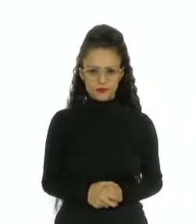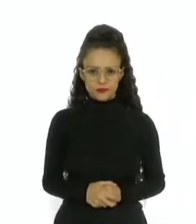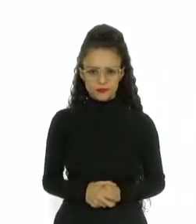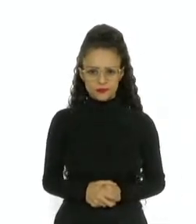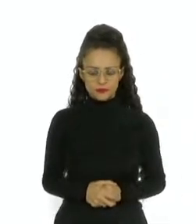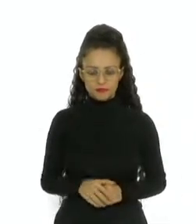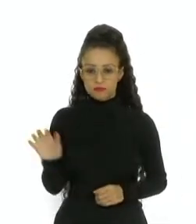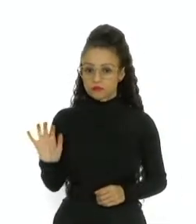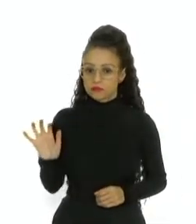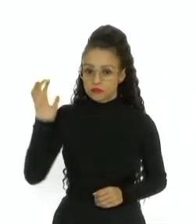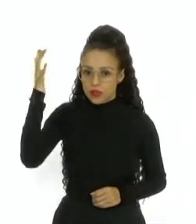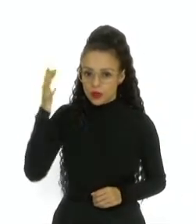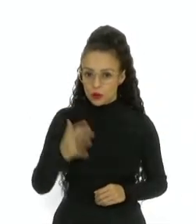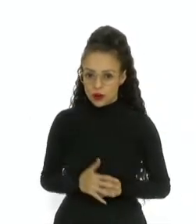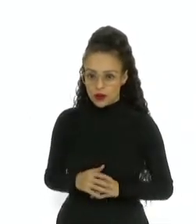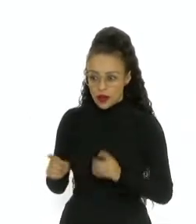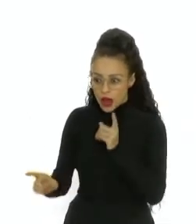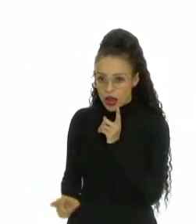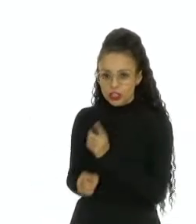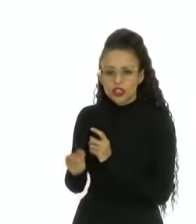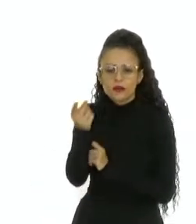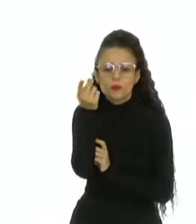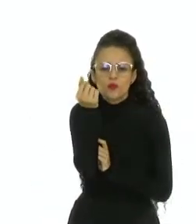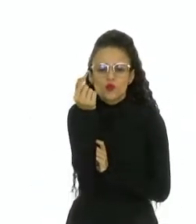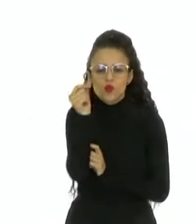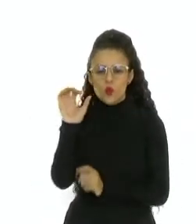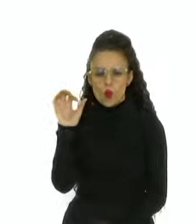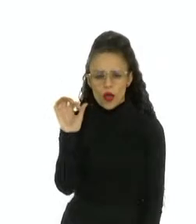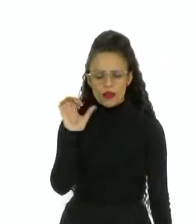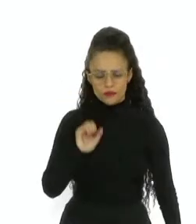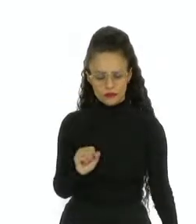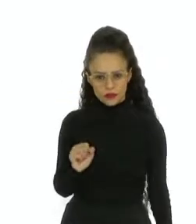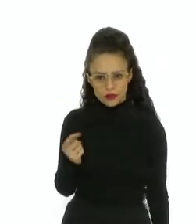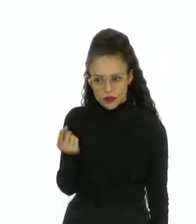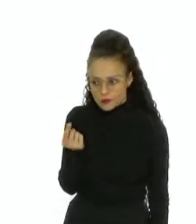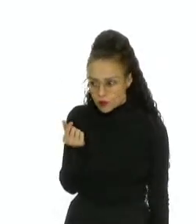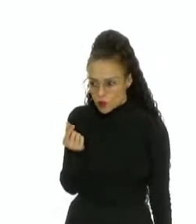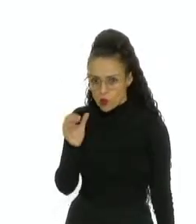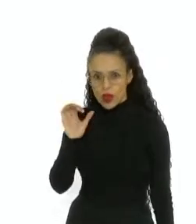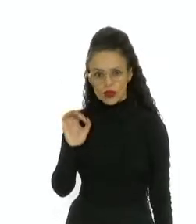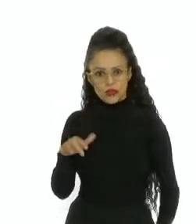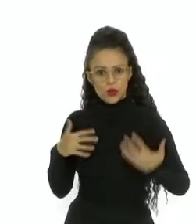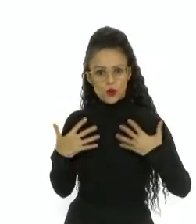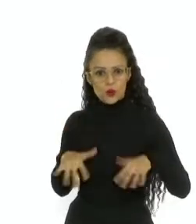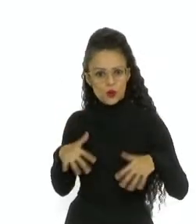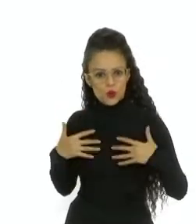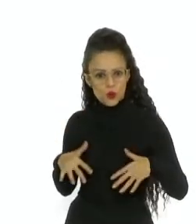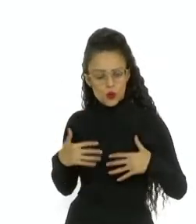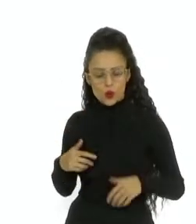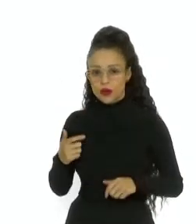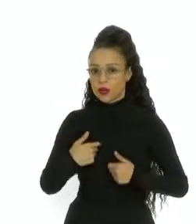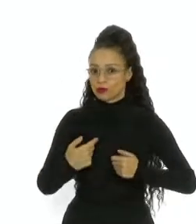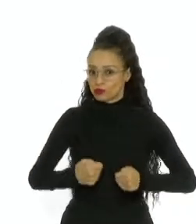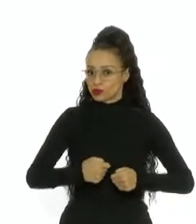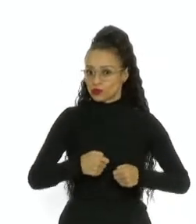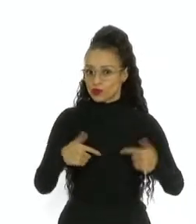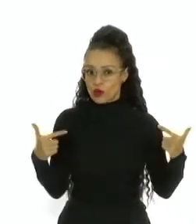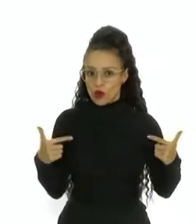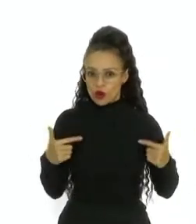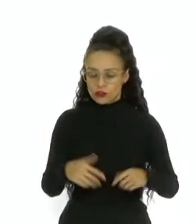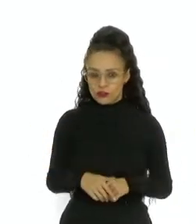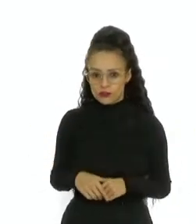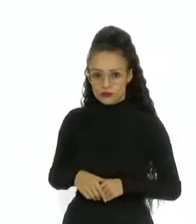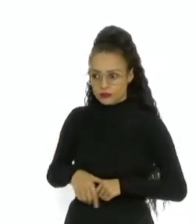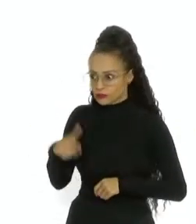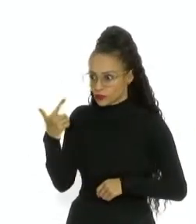De repente, achei uma moeda de 200 réis. Que sorte! E